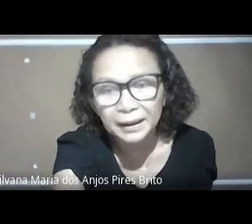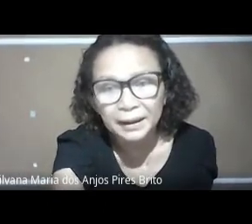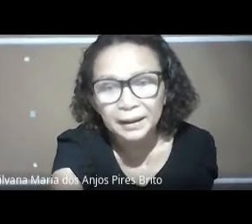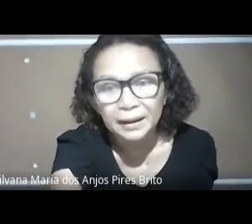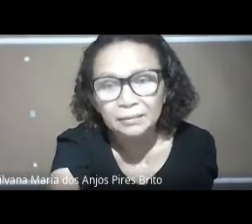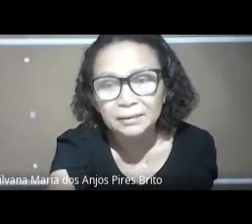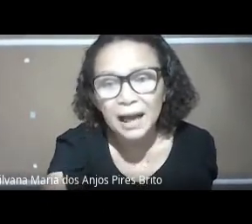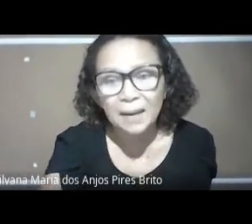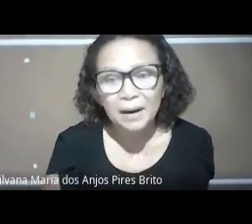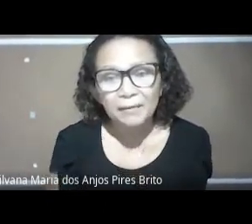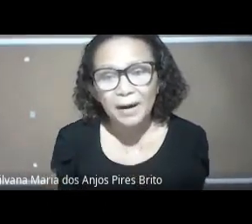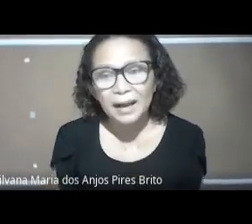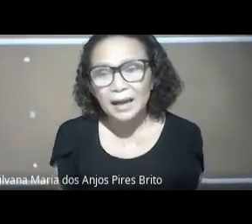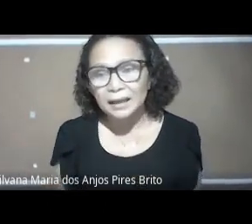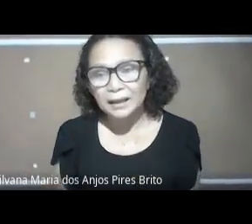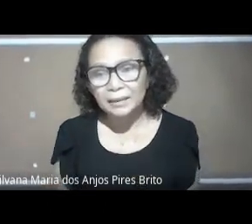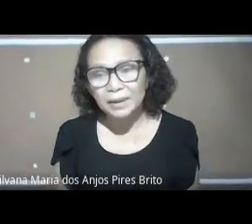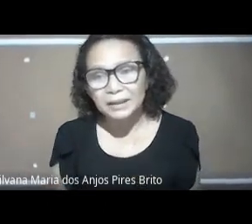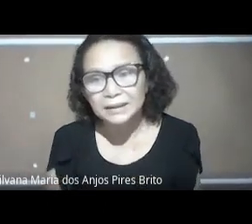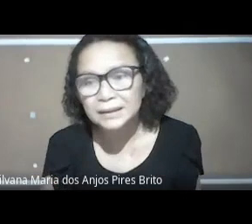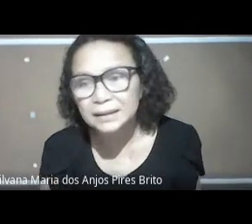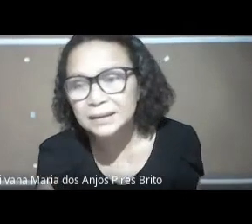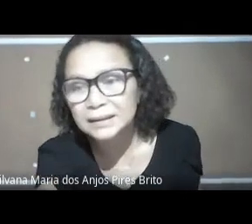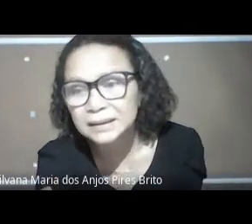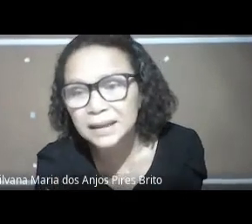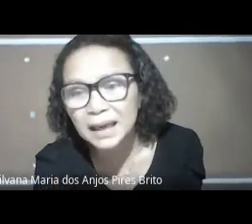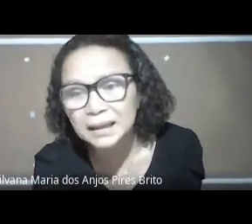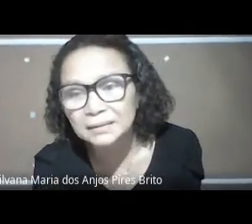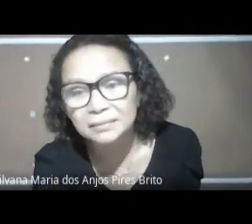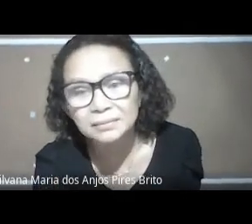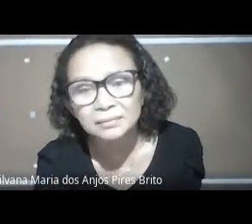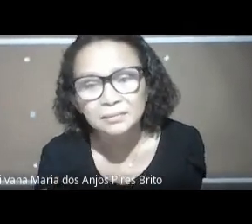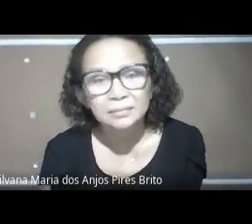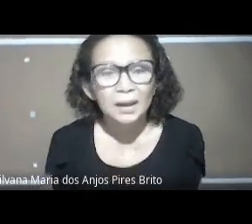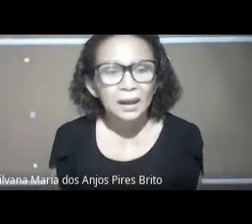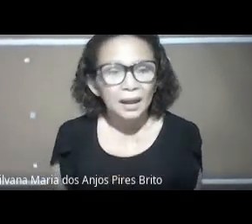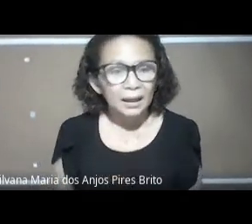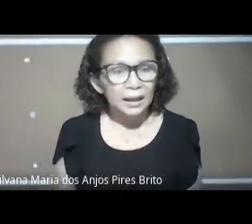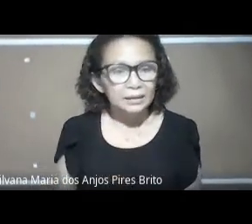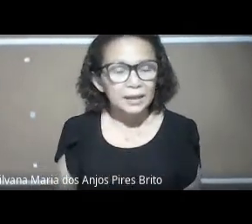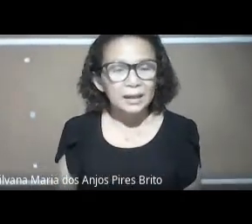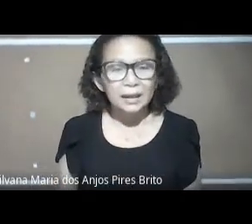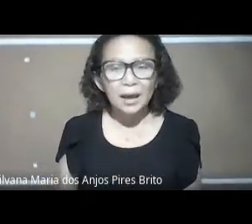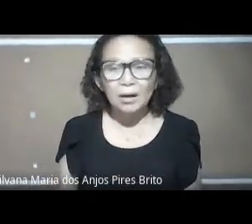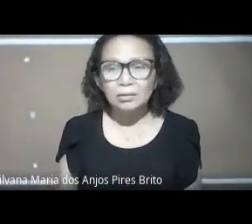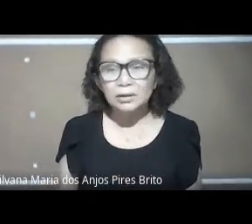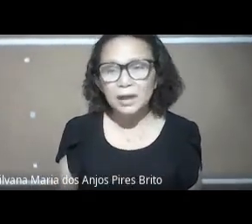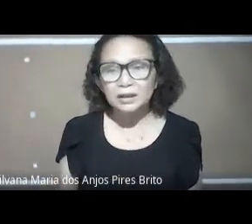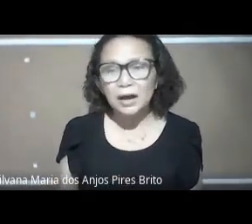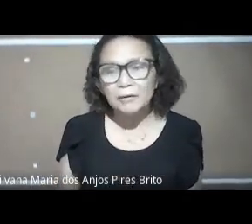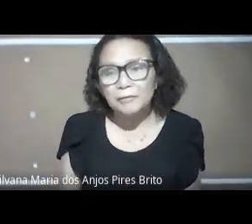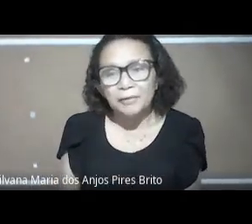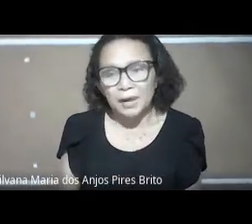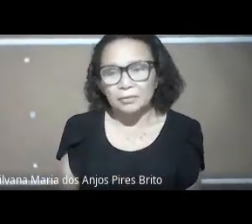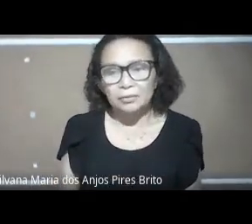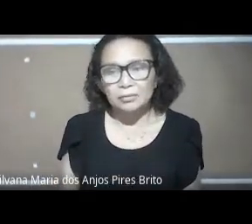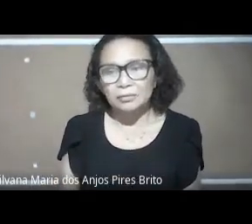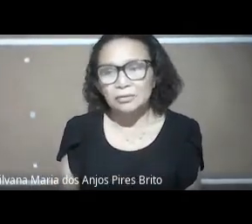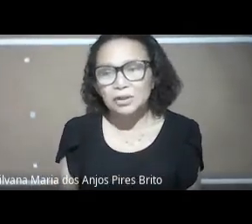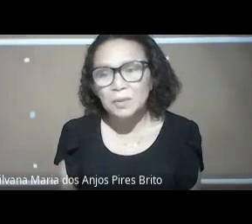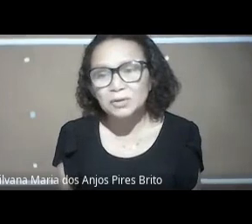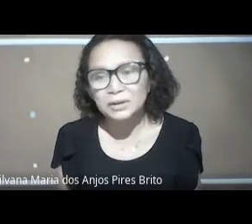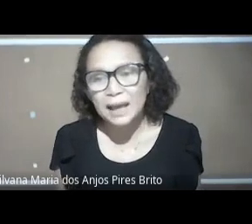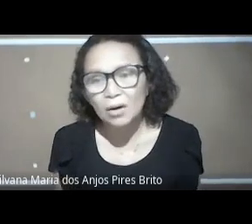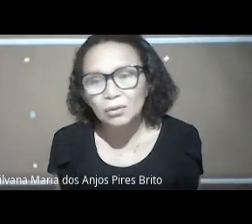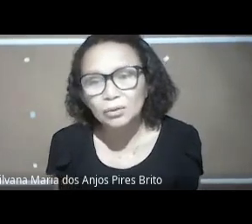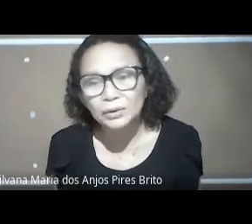que não dá para falar em Libras sem que eu esteja vendo